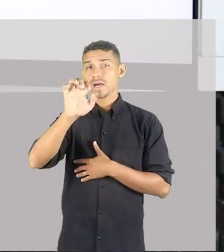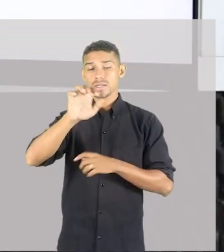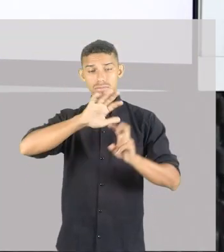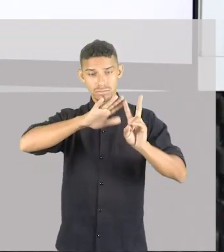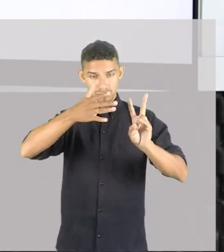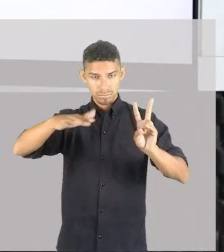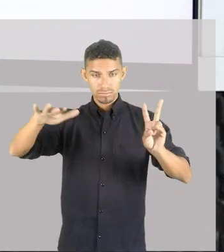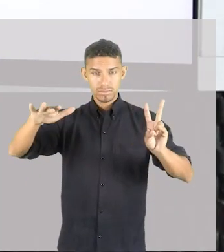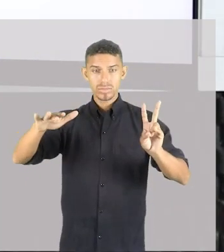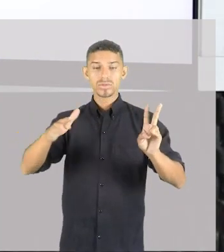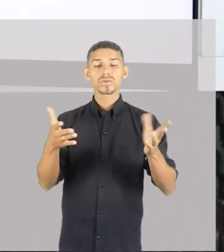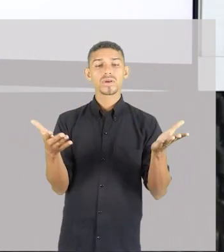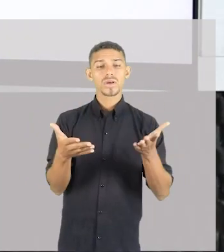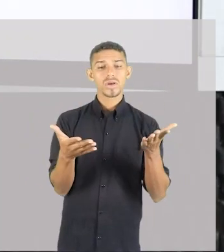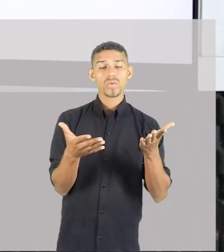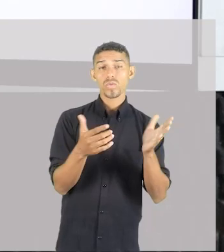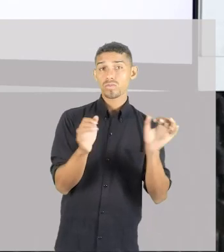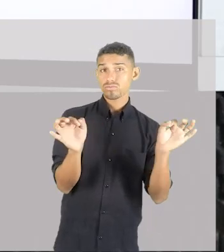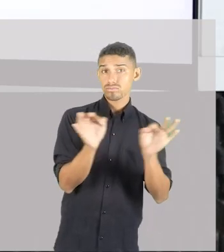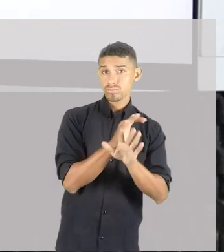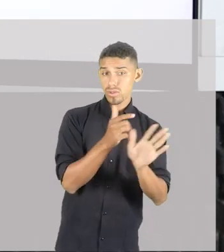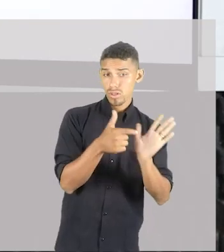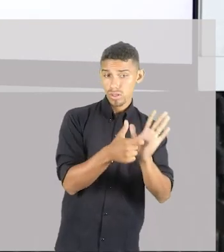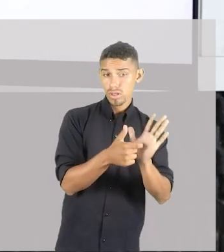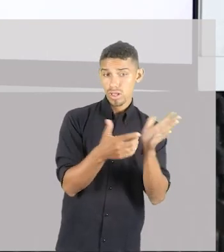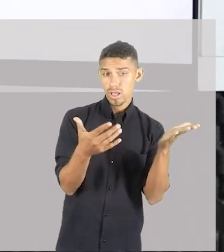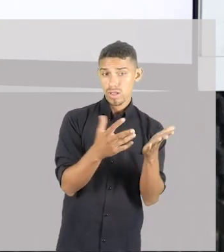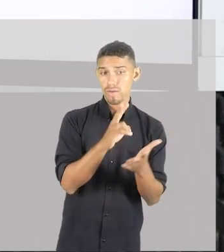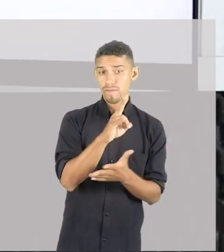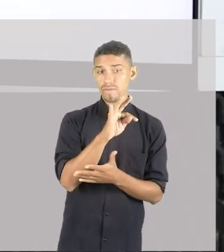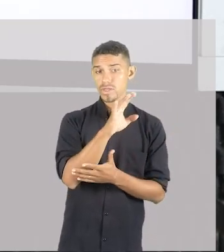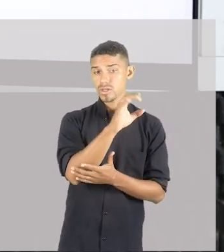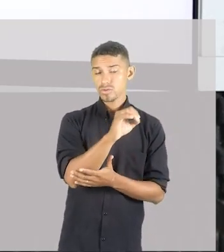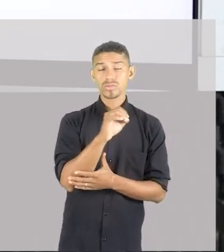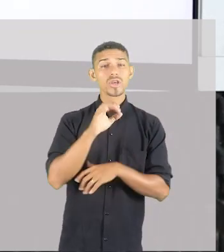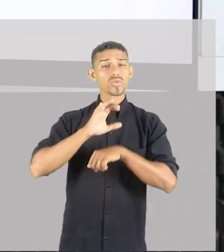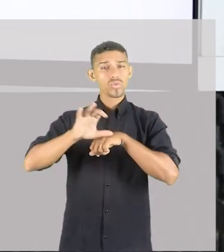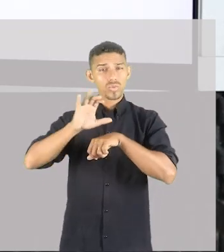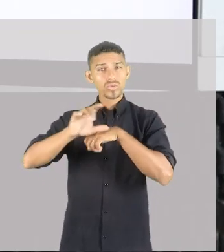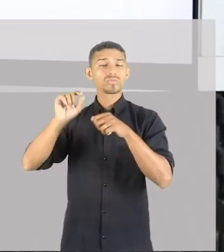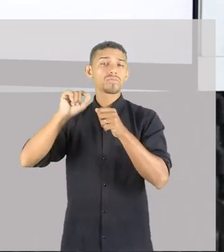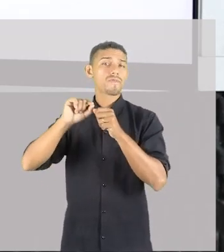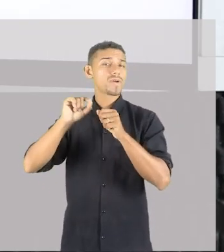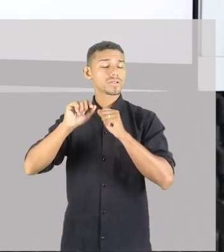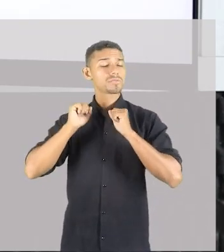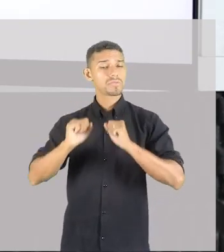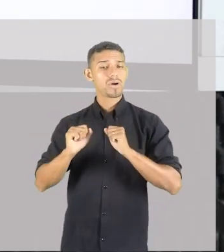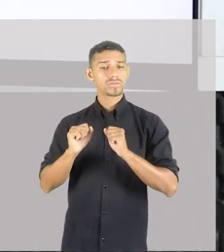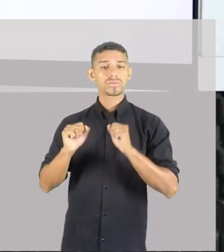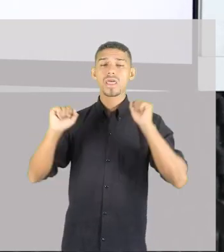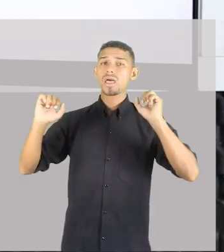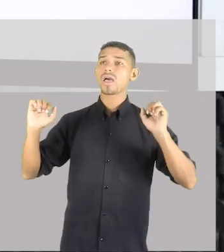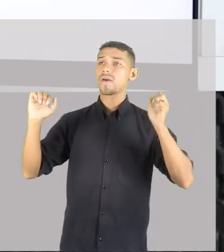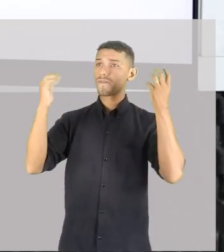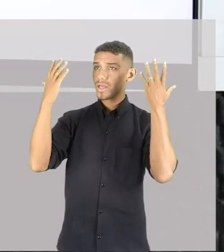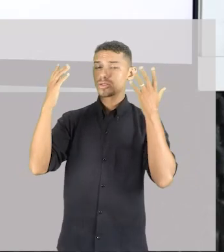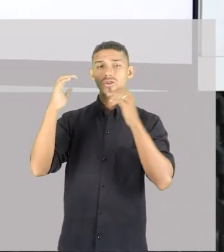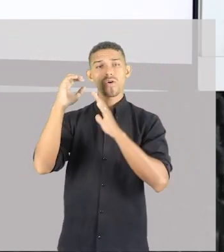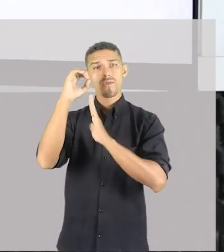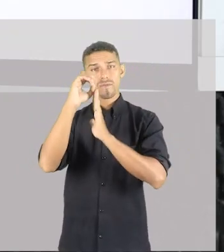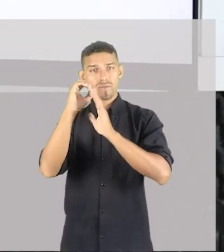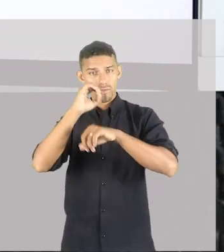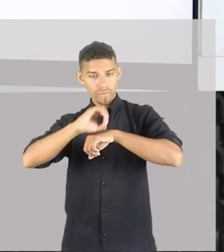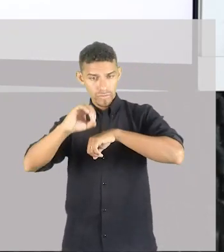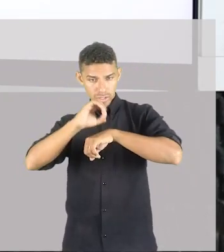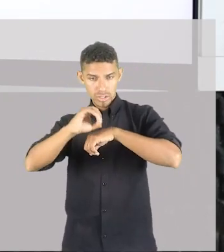Vitor Brecheret, e vai começar uma outra. Além de exposições, você encontra cursos que vocês podem fazer, né, eventos e oficinas, entre